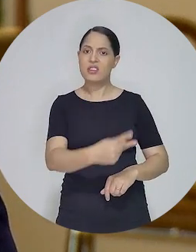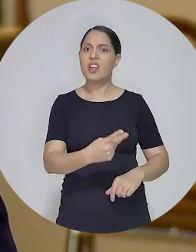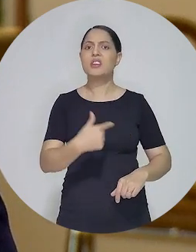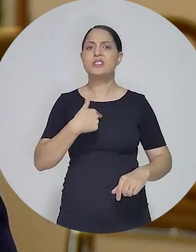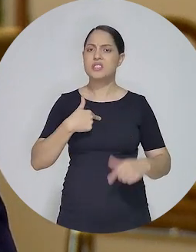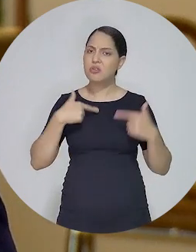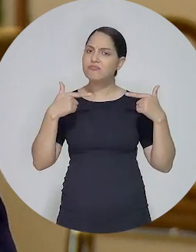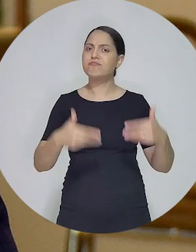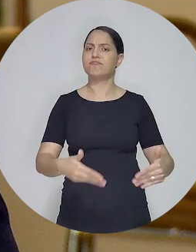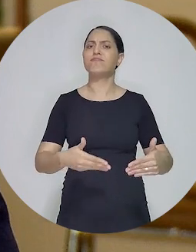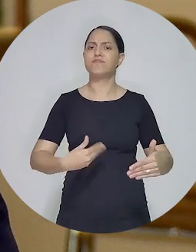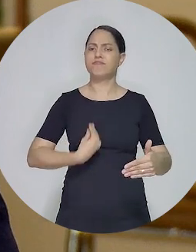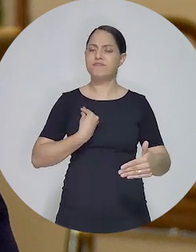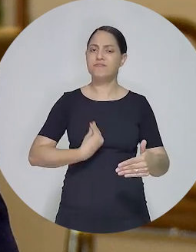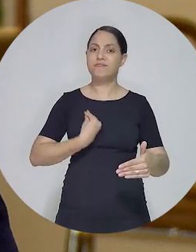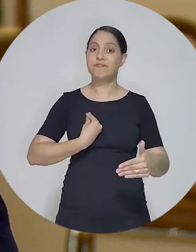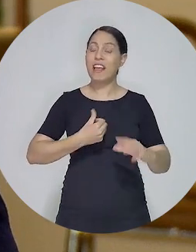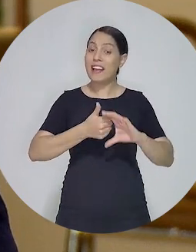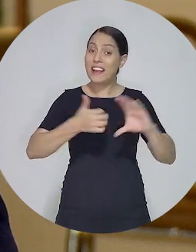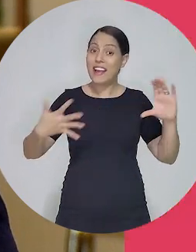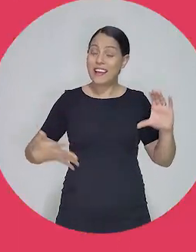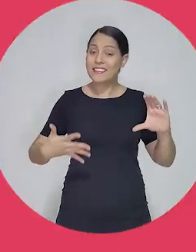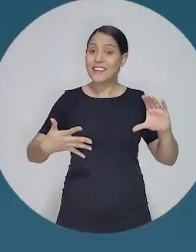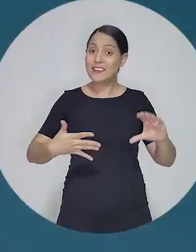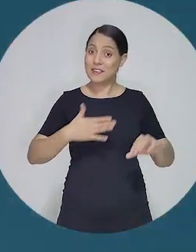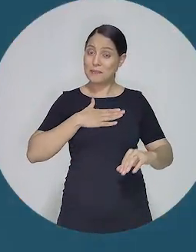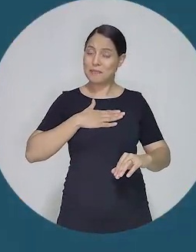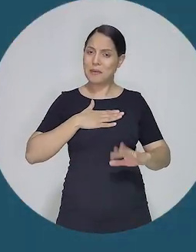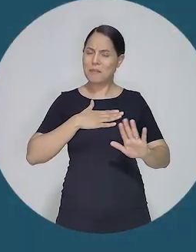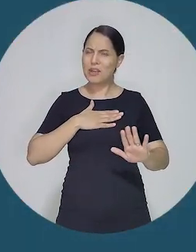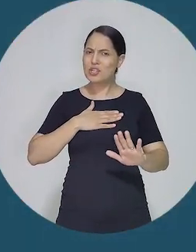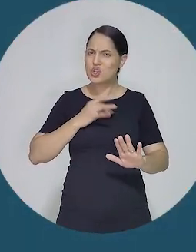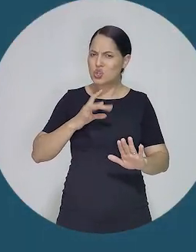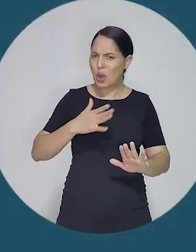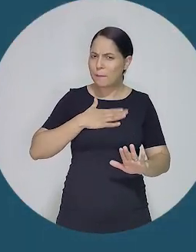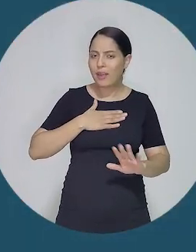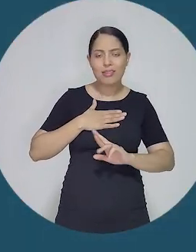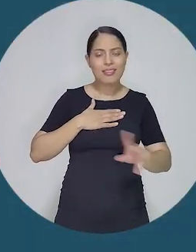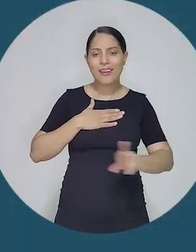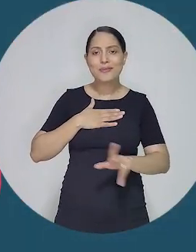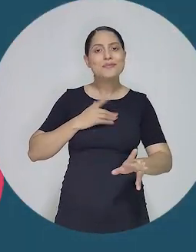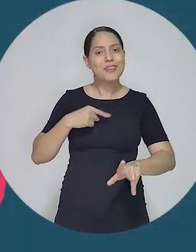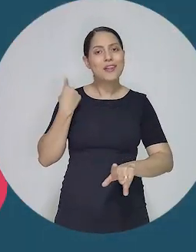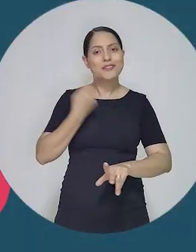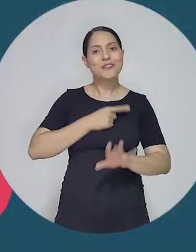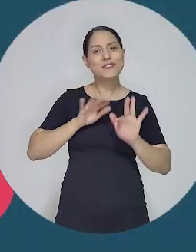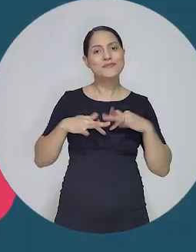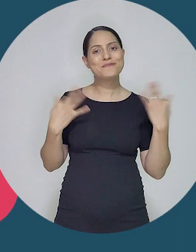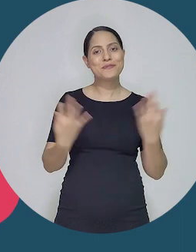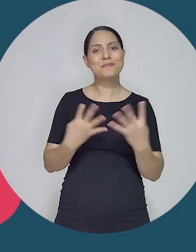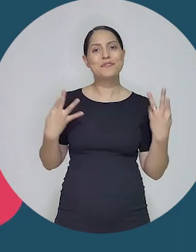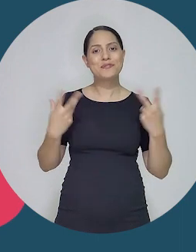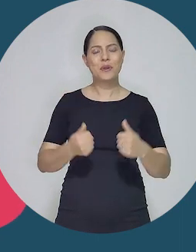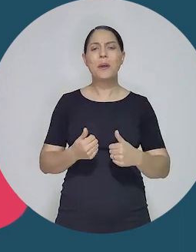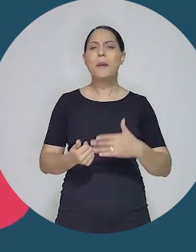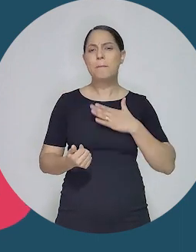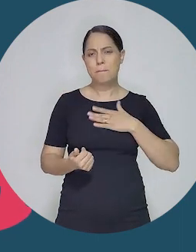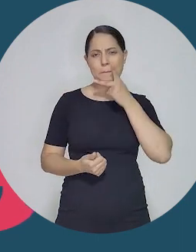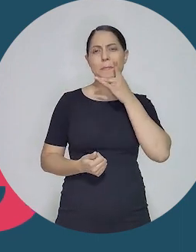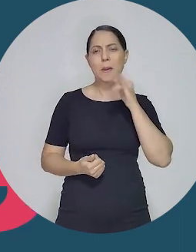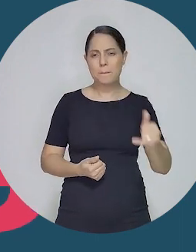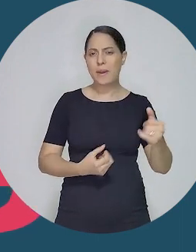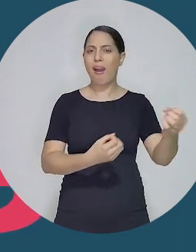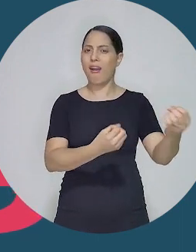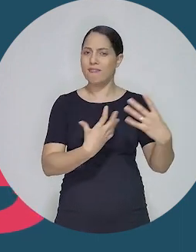qualquer situação da vida, sempre estive lá. Isso foi sempre uma característica, mas uma característica nossa, familiar,